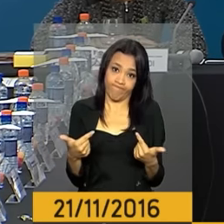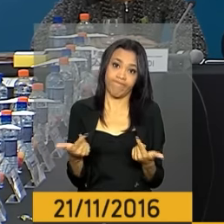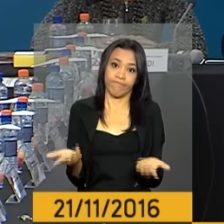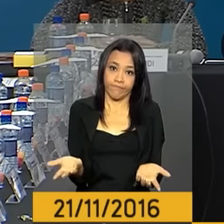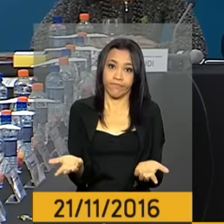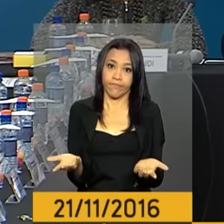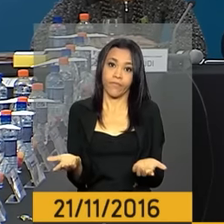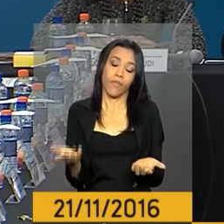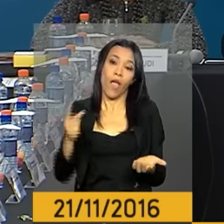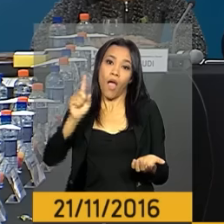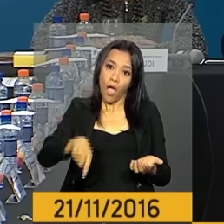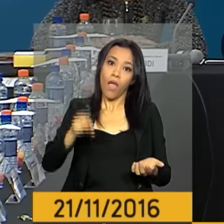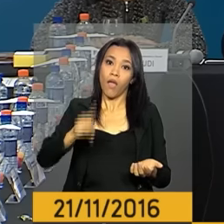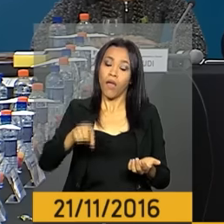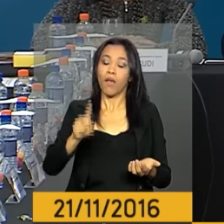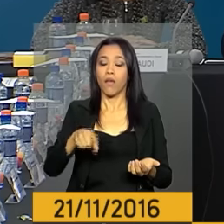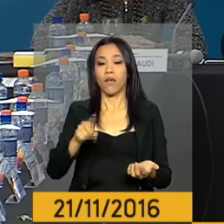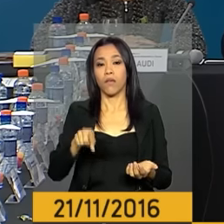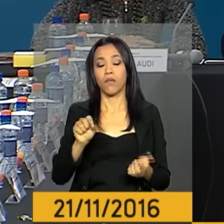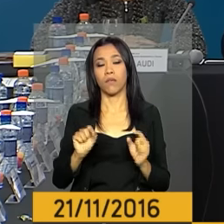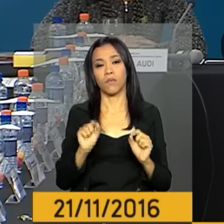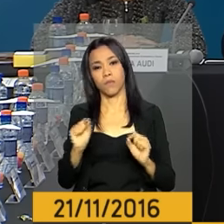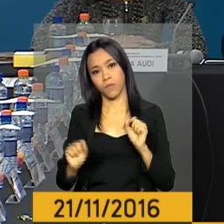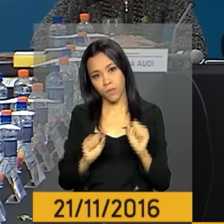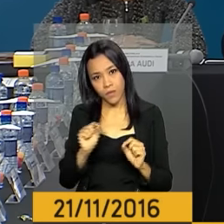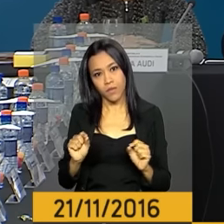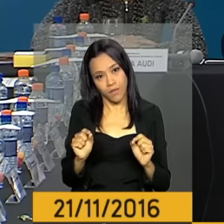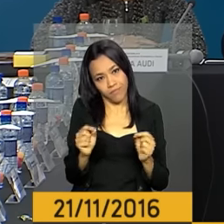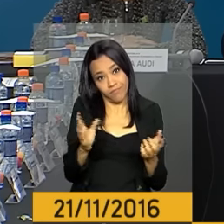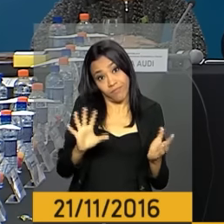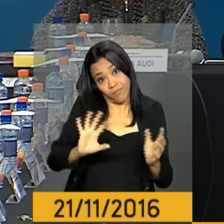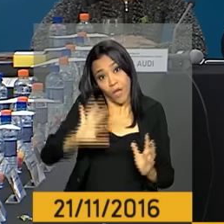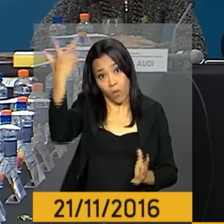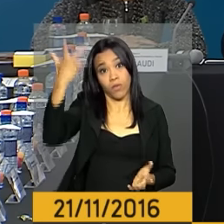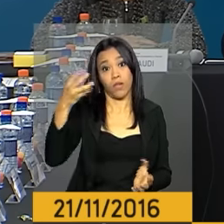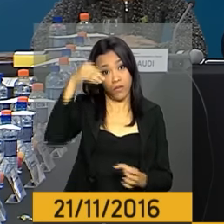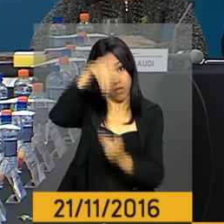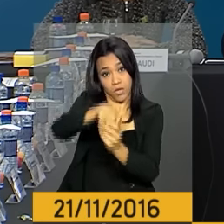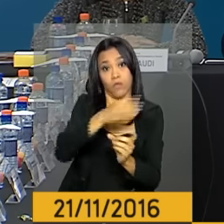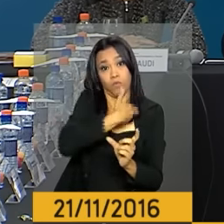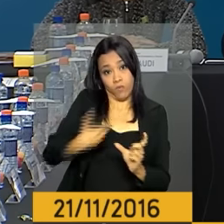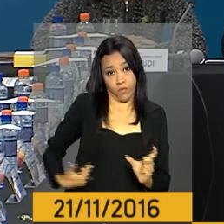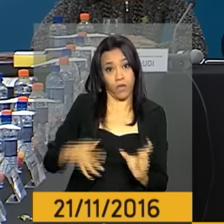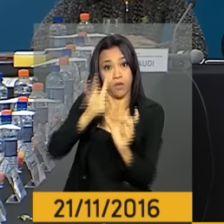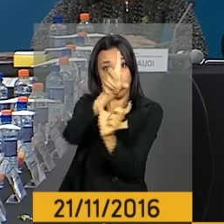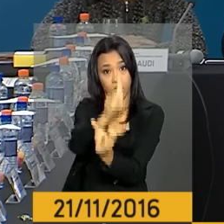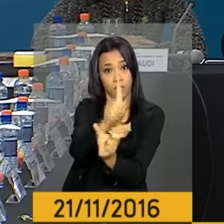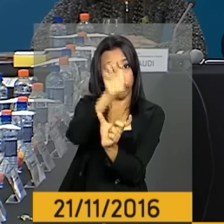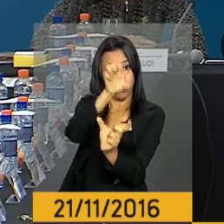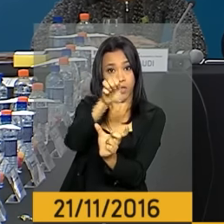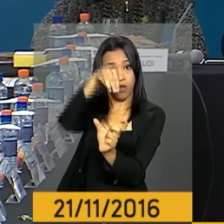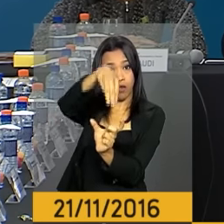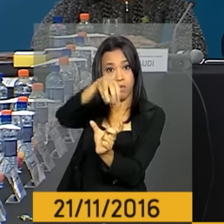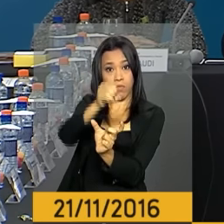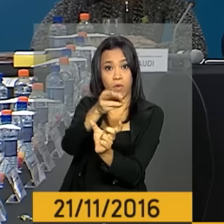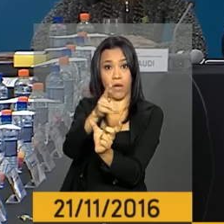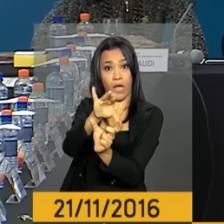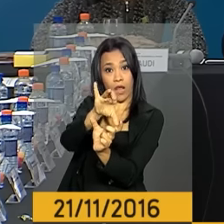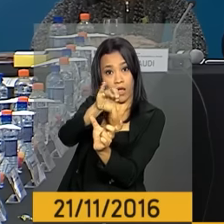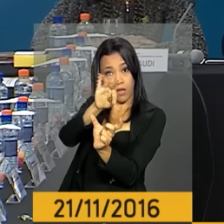Esta é a tônica da democracia. Não pode haver uma, digamos assim, uma